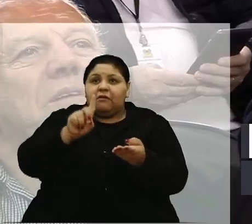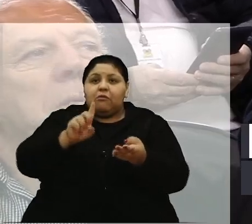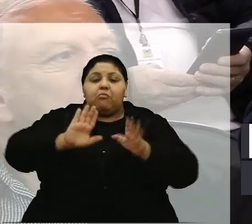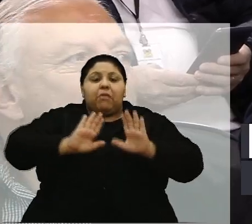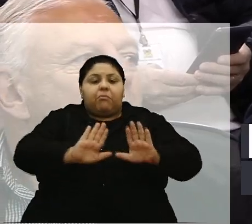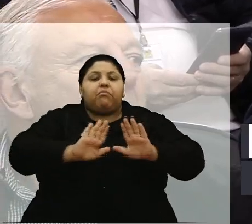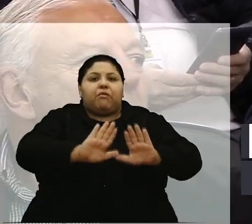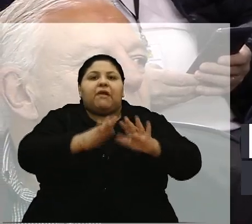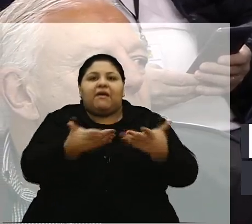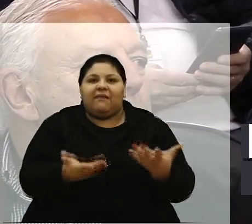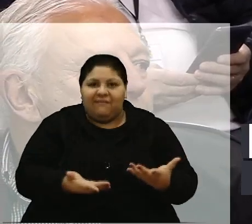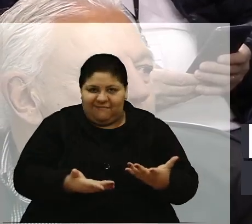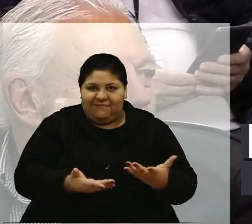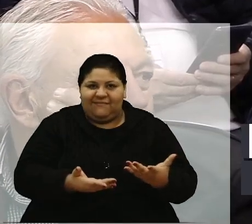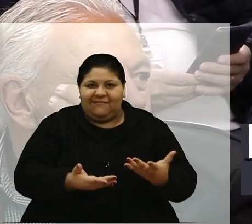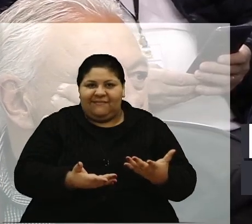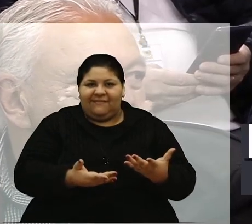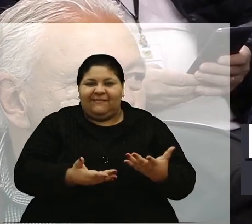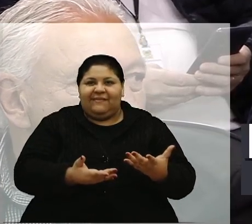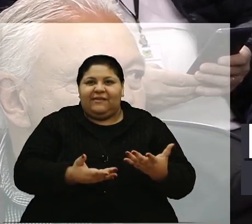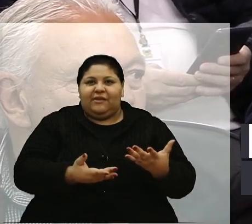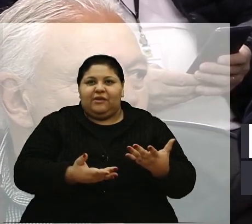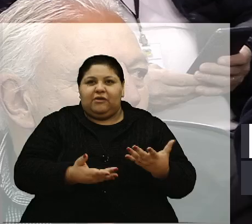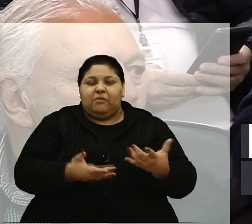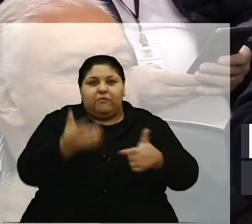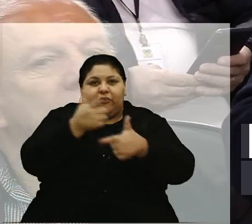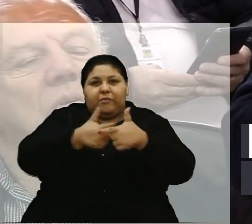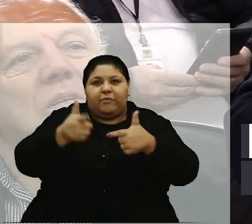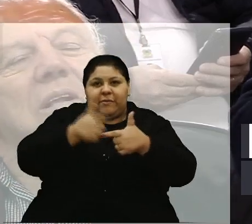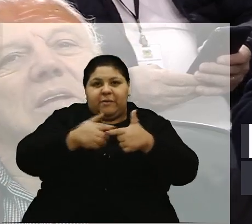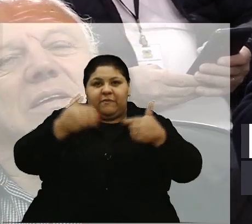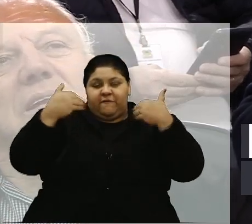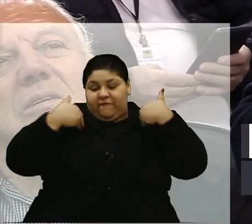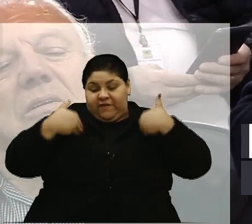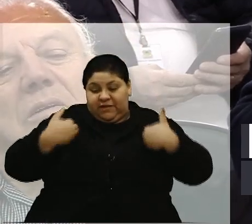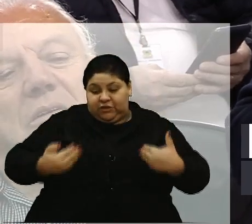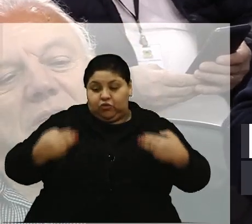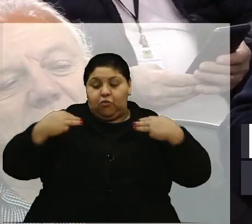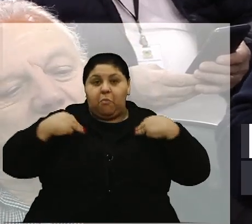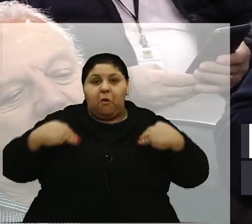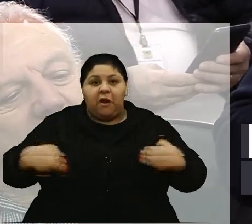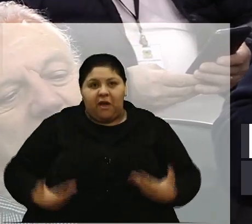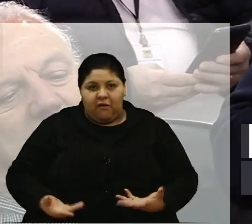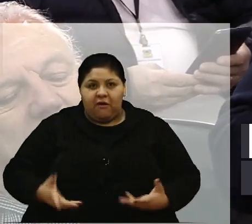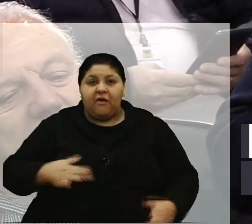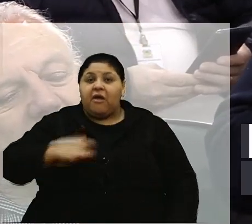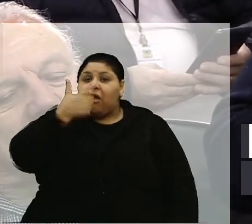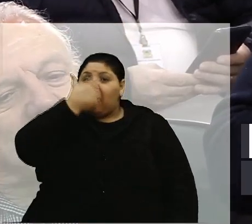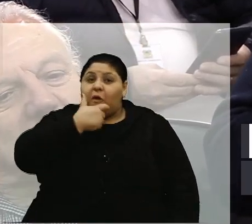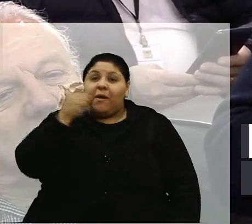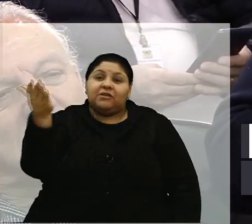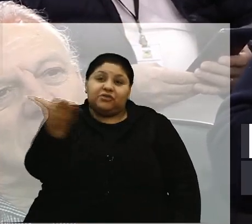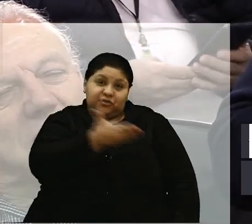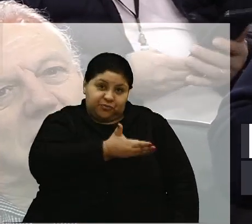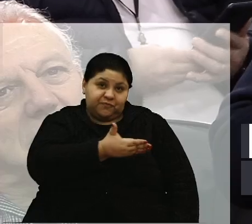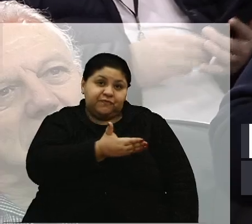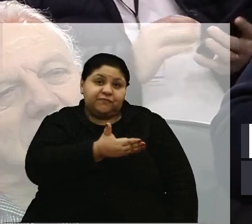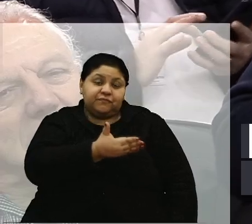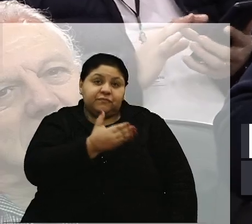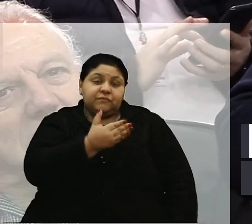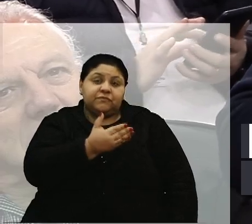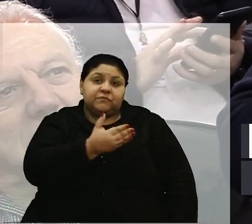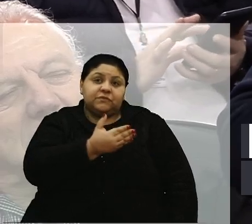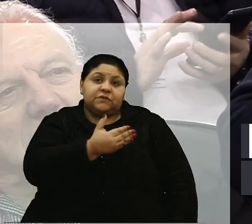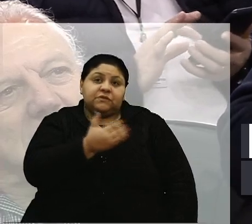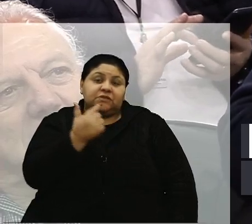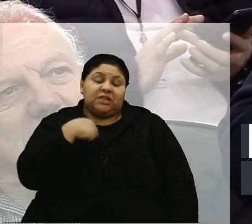vez mais para a miséria física, moral. Eu acho, colegas vereadores e colegas vereadoras, que